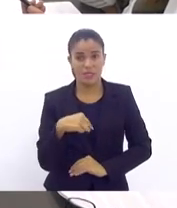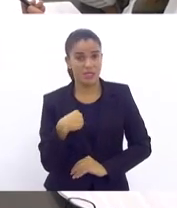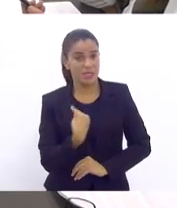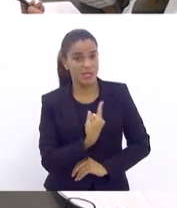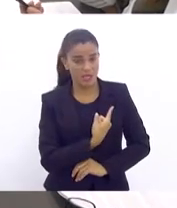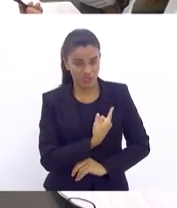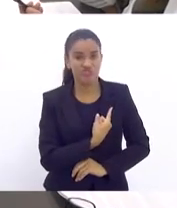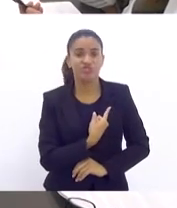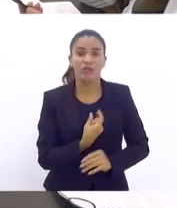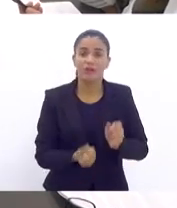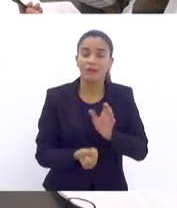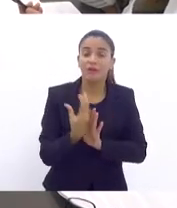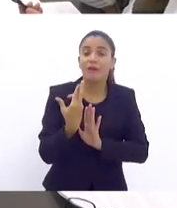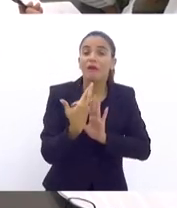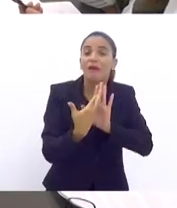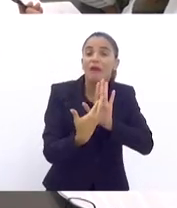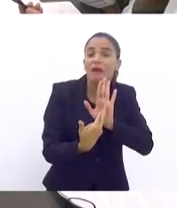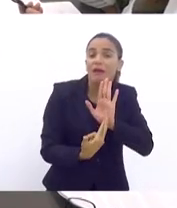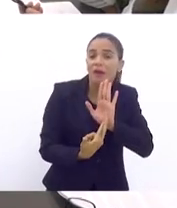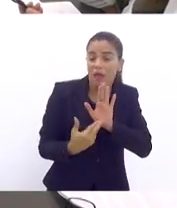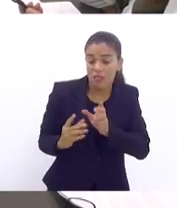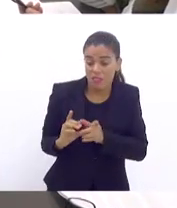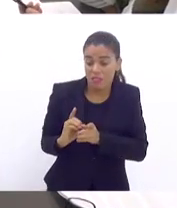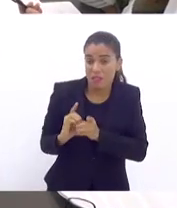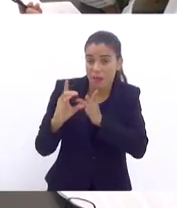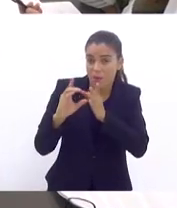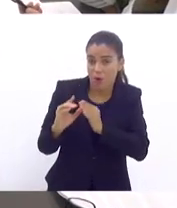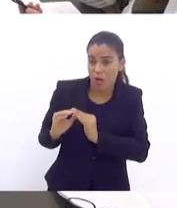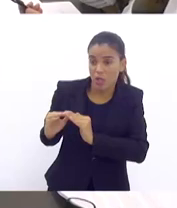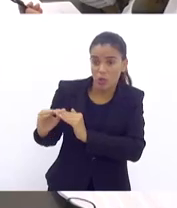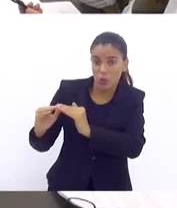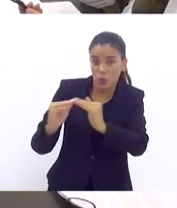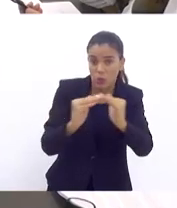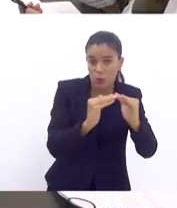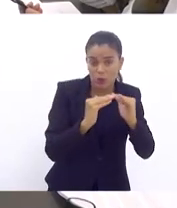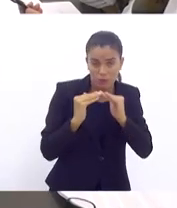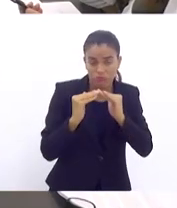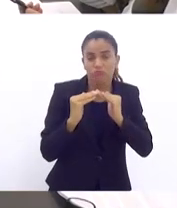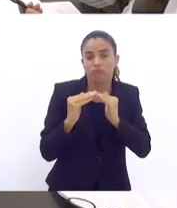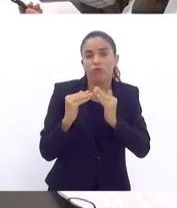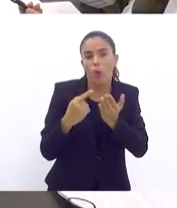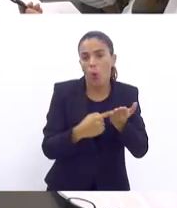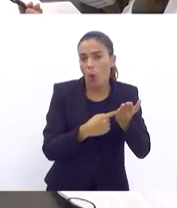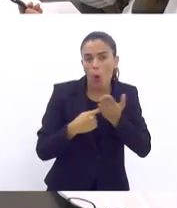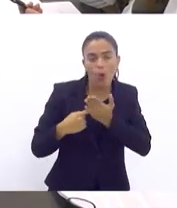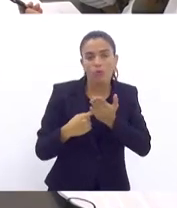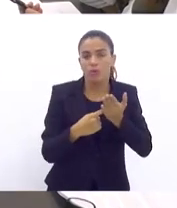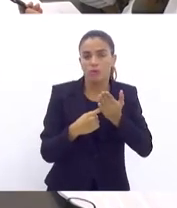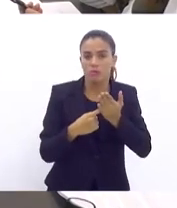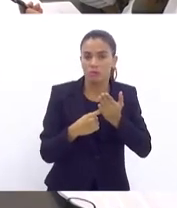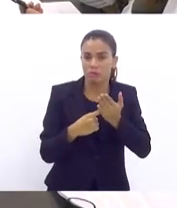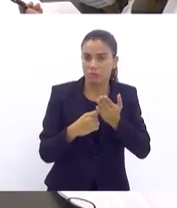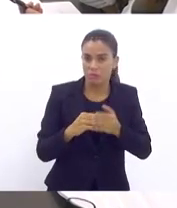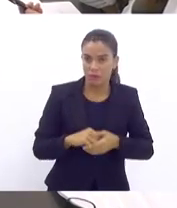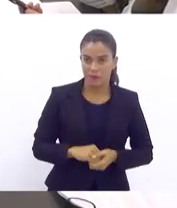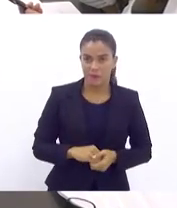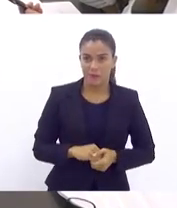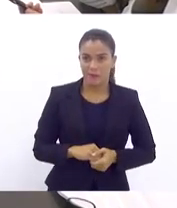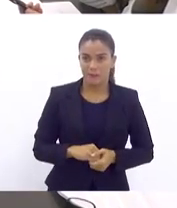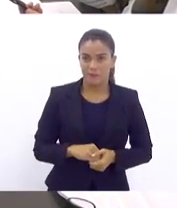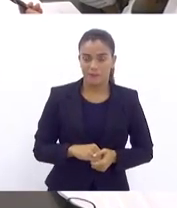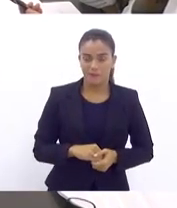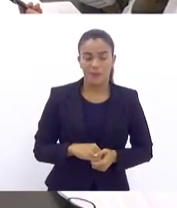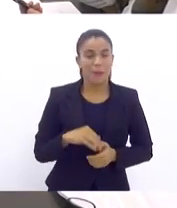uma regra aqui democrática estabelecendo um outro caminho além da mesa